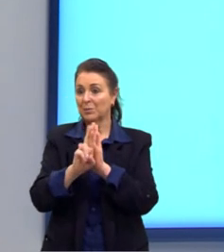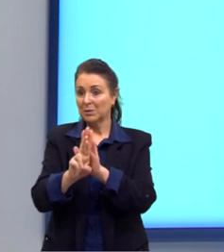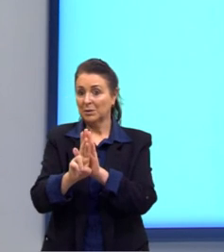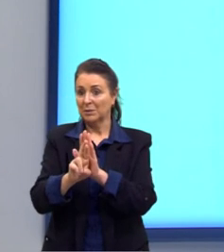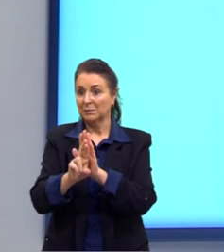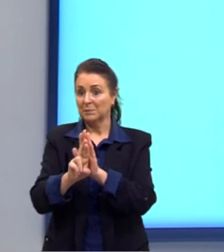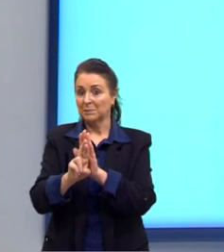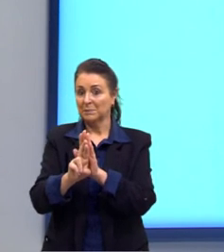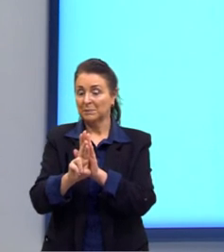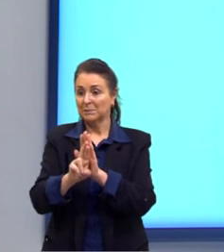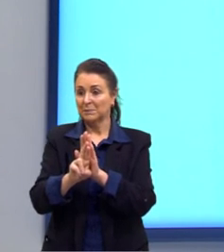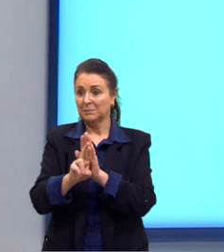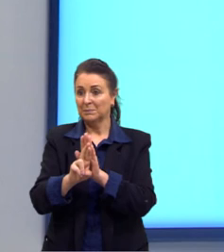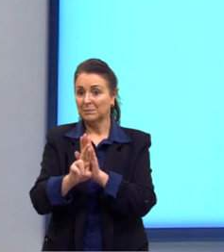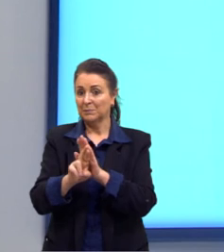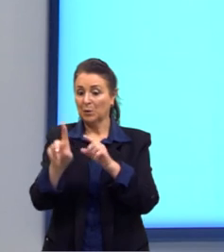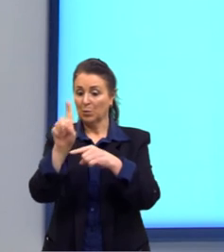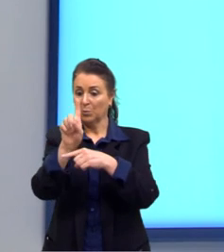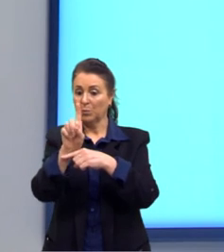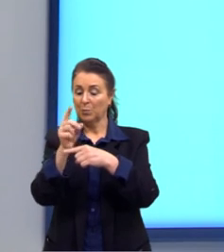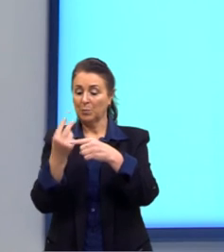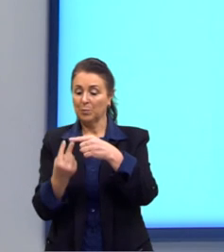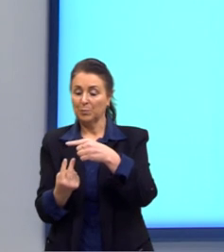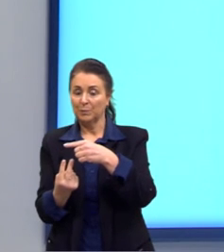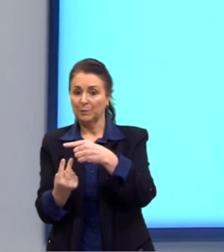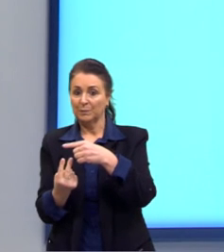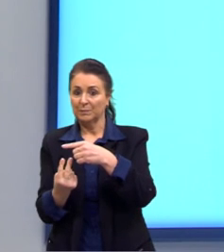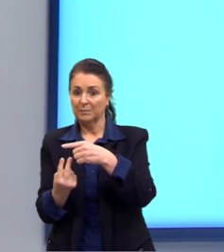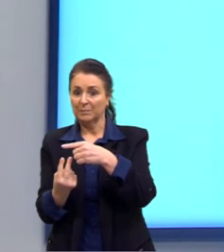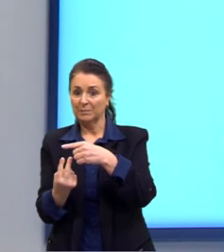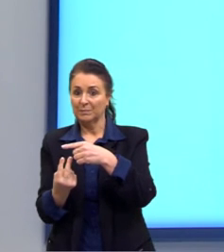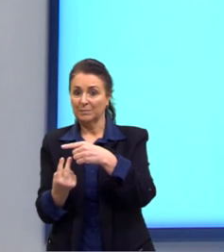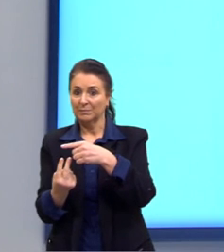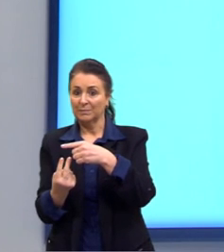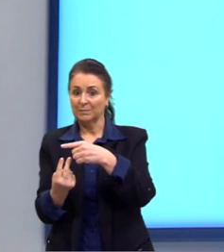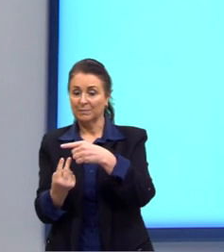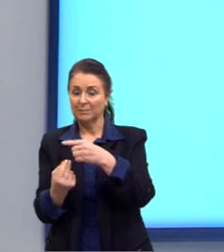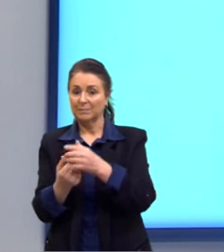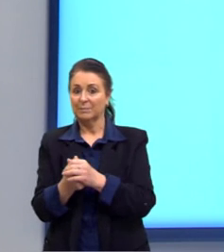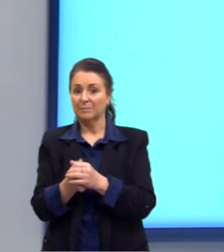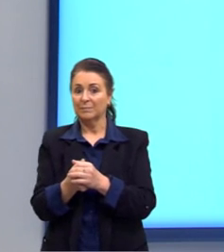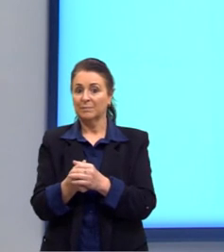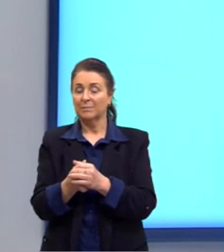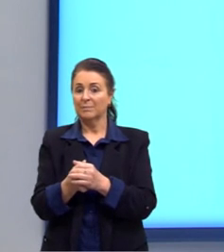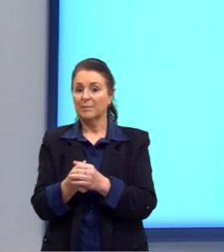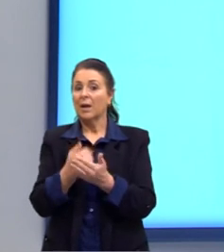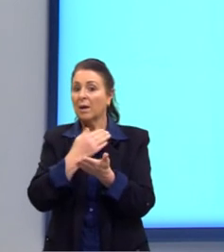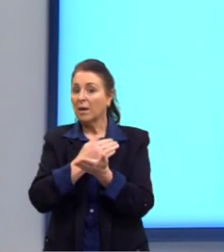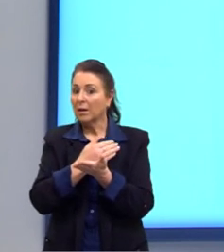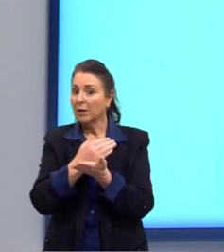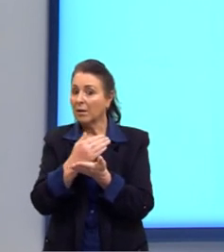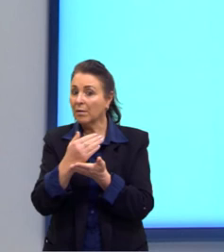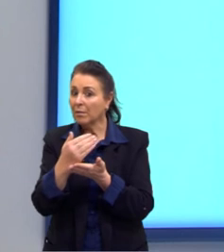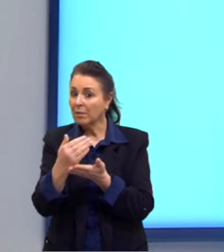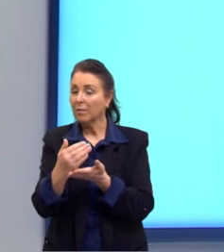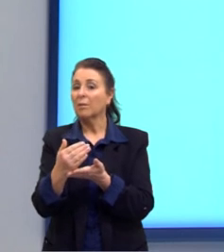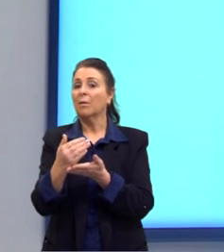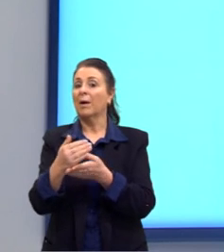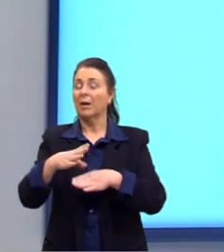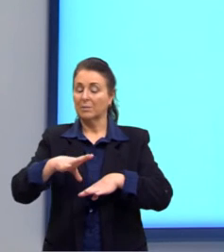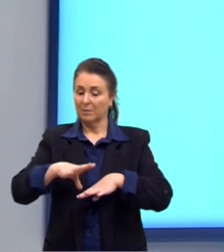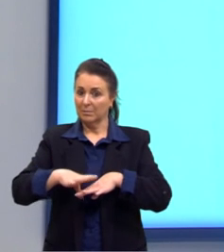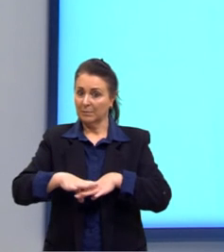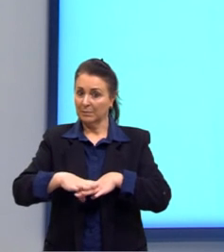meio né um meio bom então aí vem a nossa amada